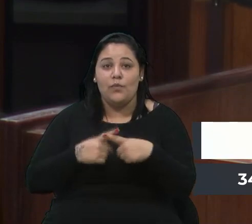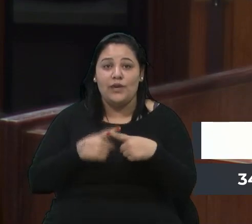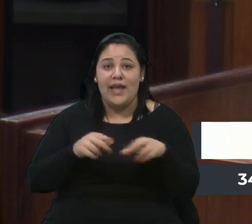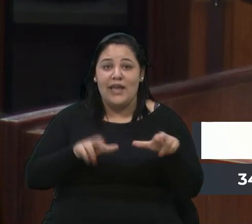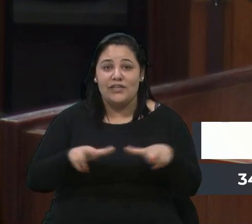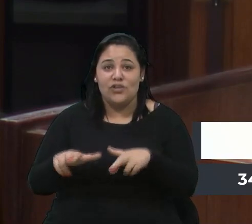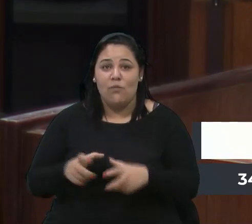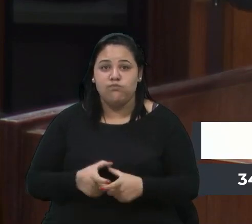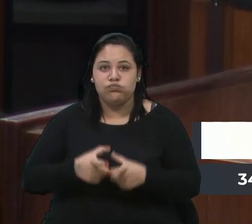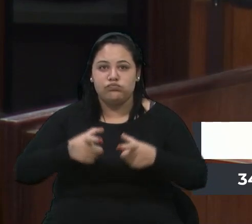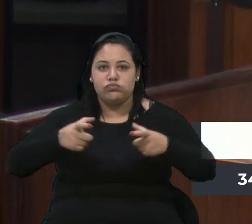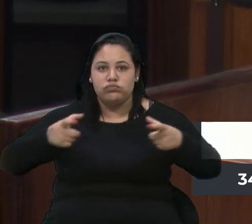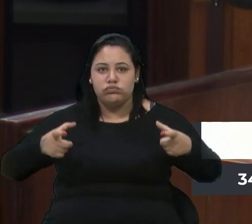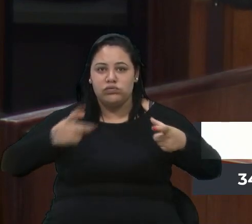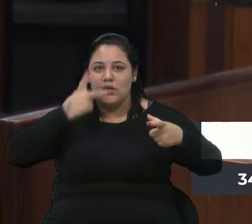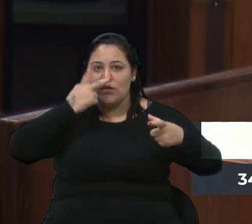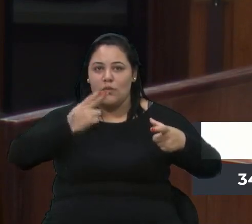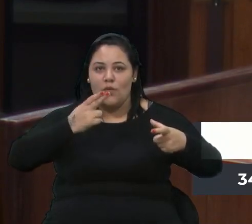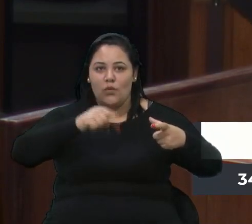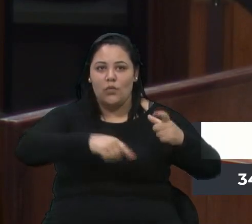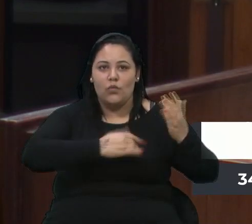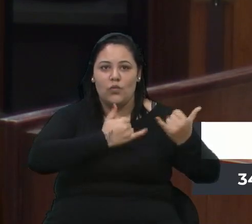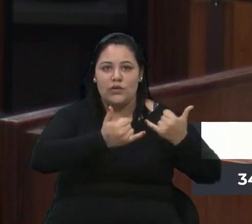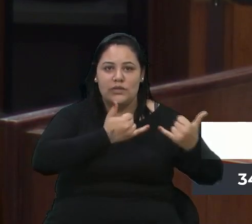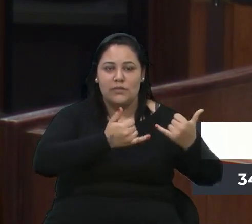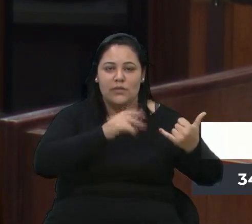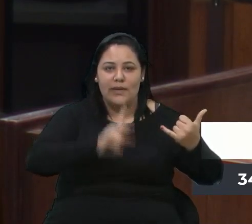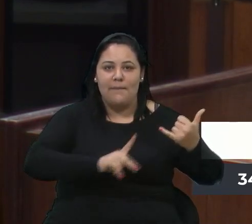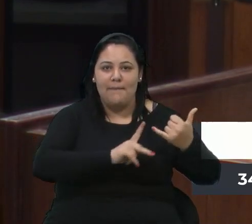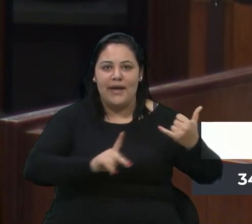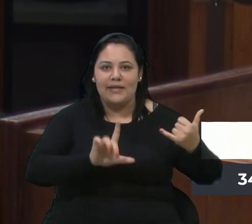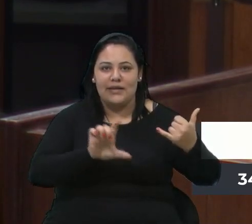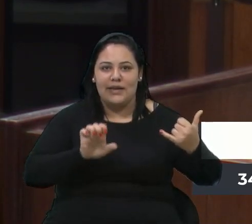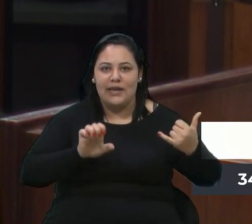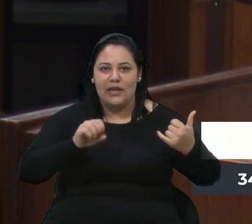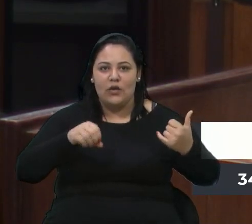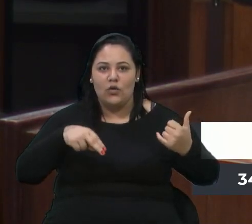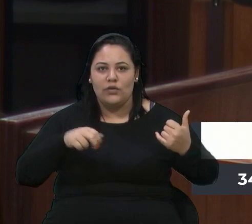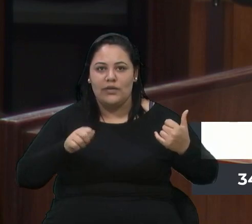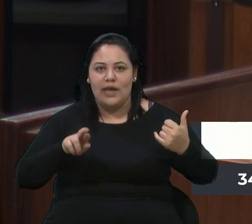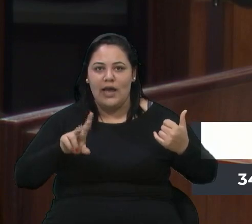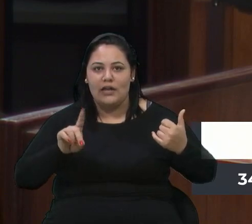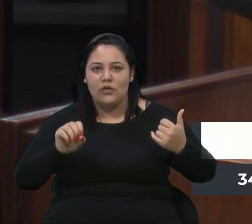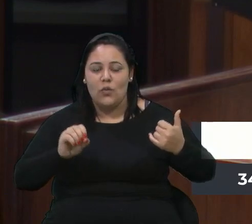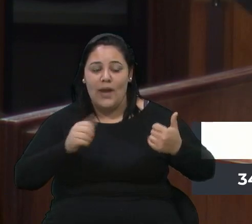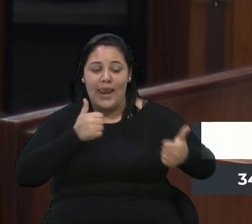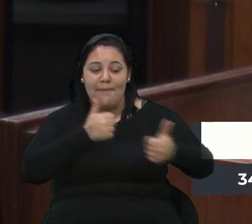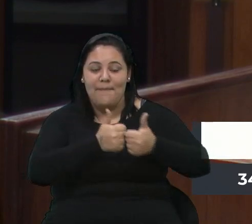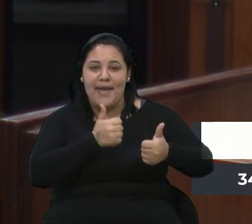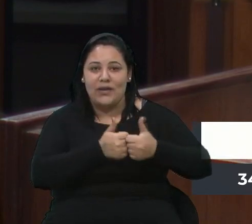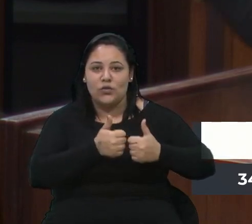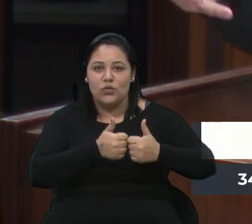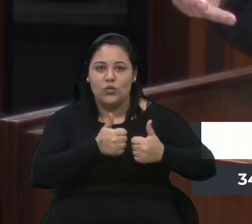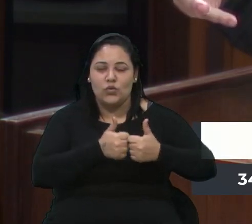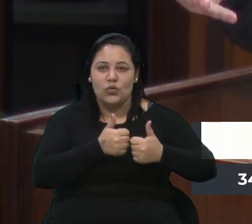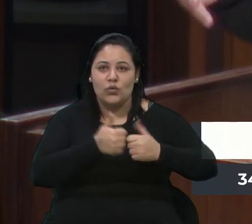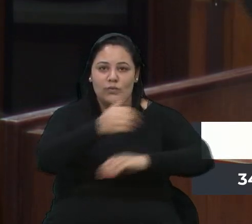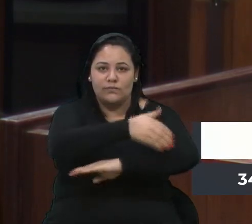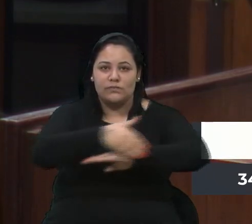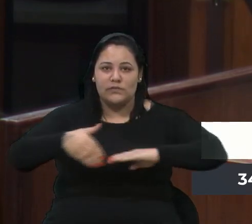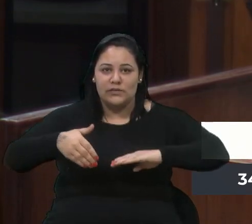exemplo da Padre Leonardo Murialdo, porque ela fica próximo a São Marquinhos, da linha Feijó, e lá está abrindo, o vereador